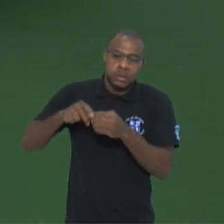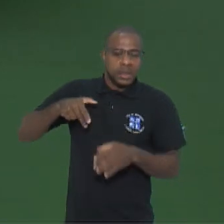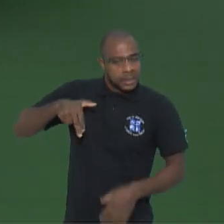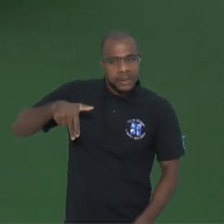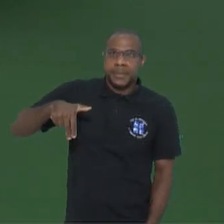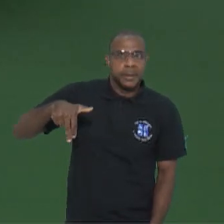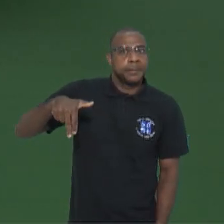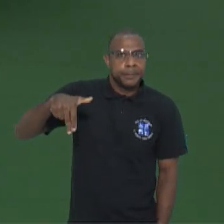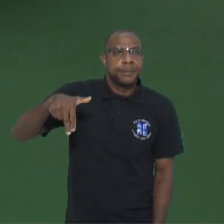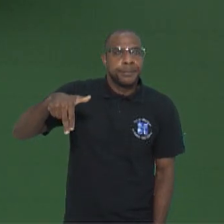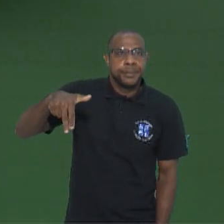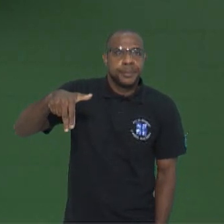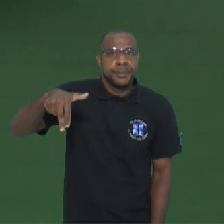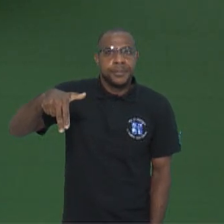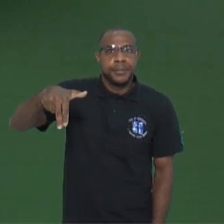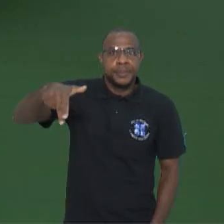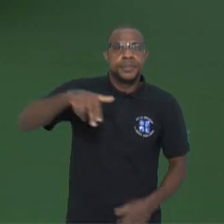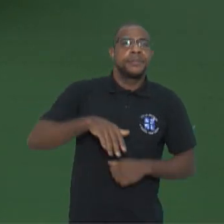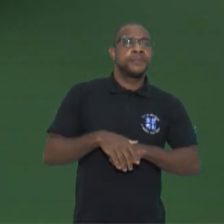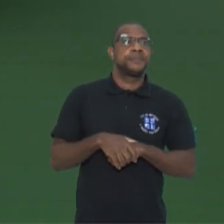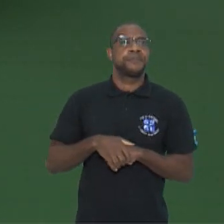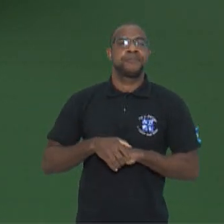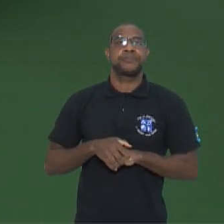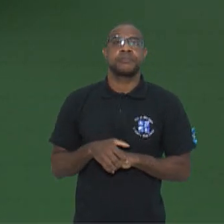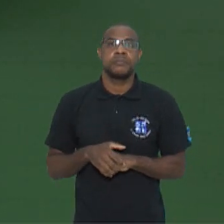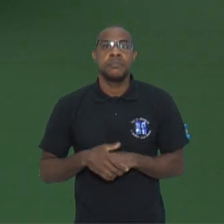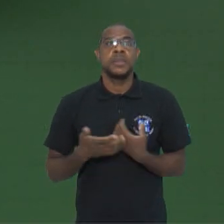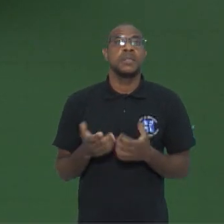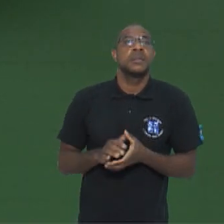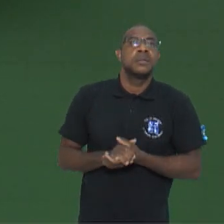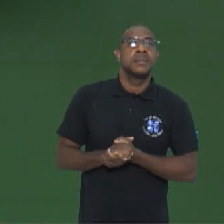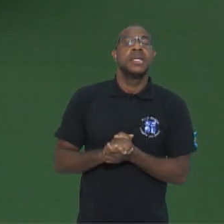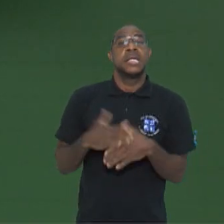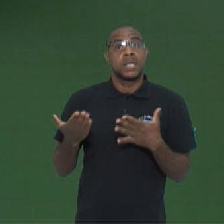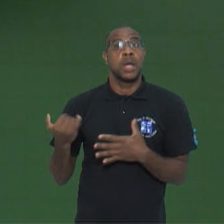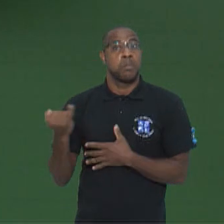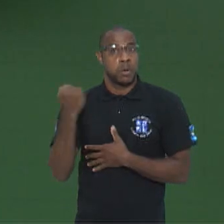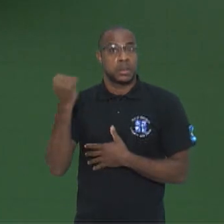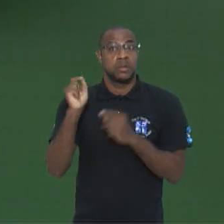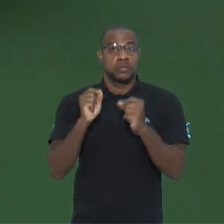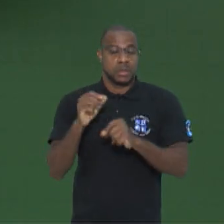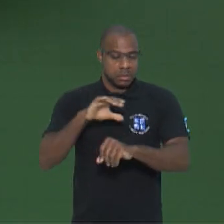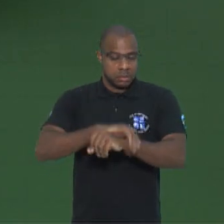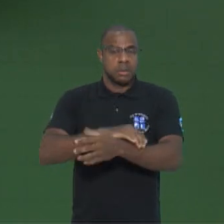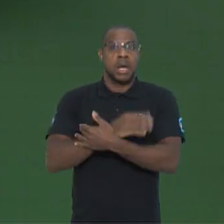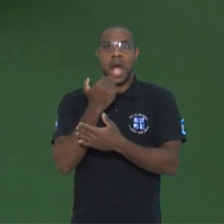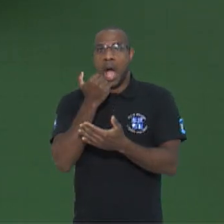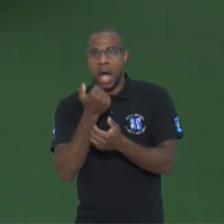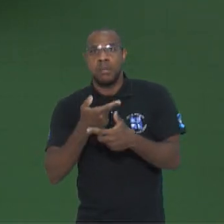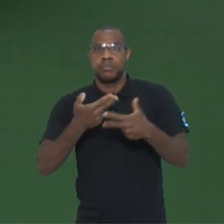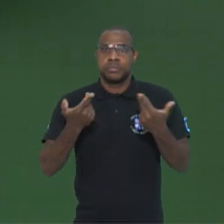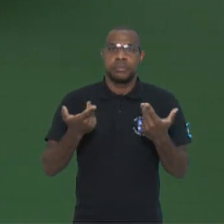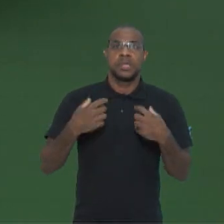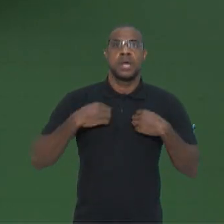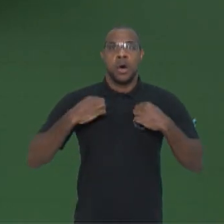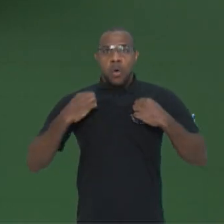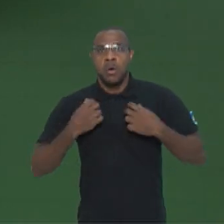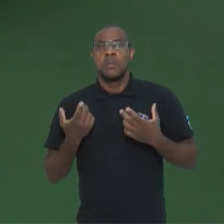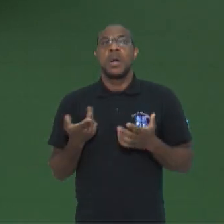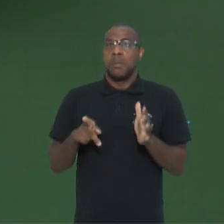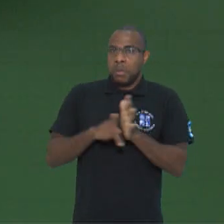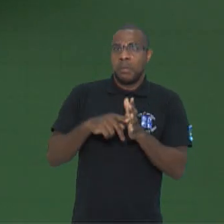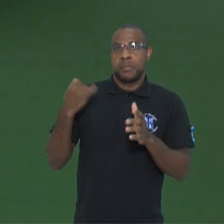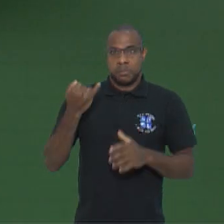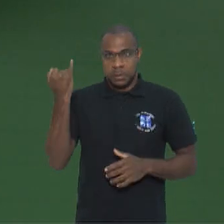equipamentos de camping e todos os equipamentos de frio, de alimentação, para mais de um dia,